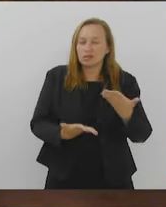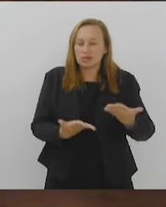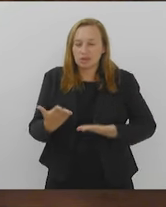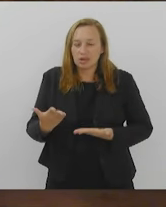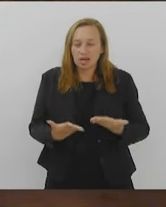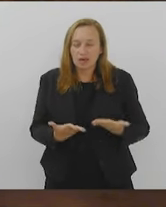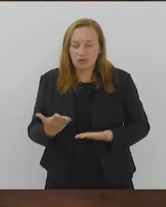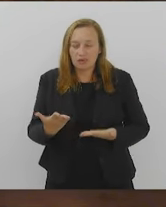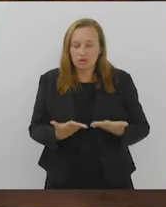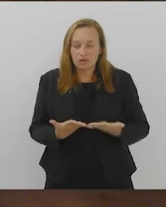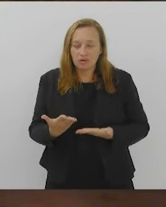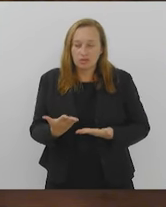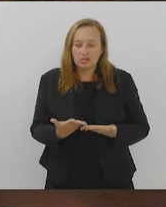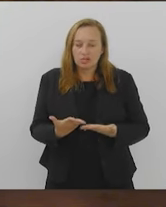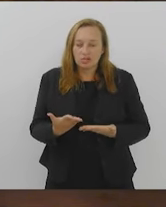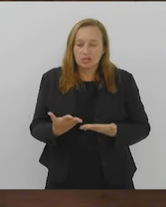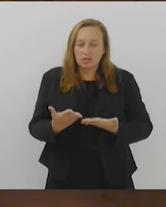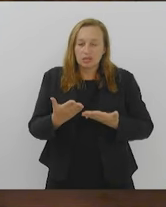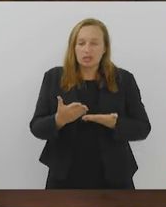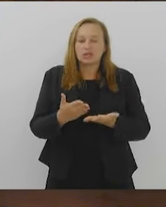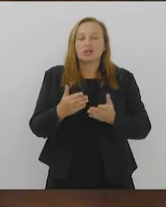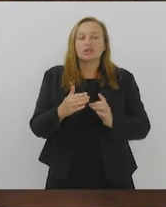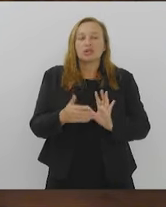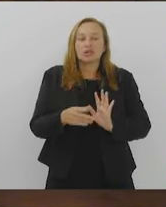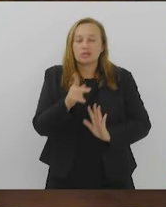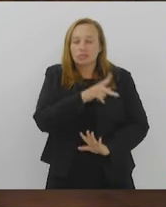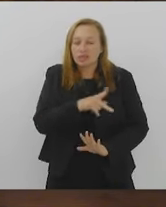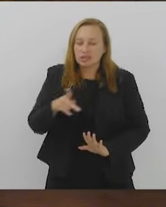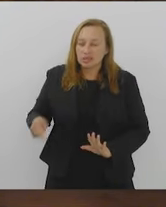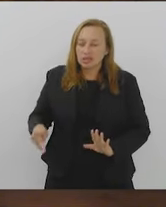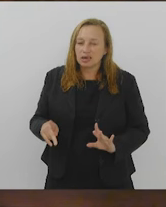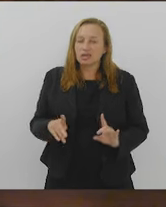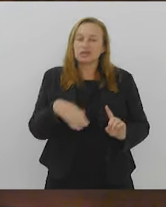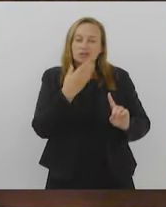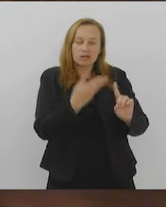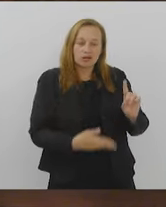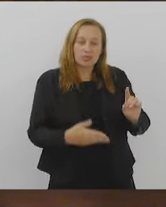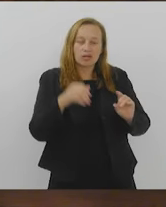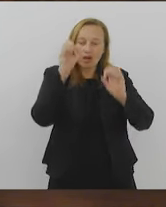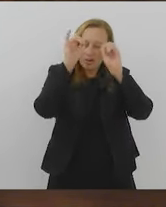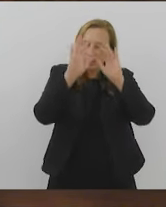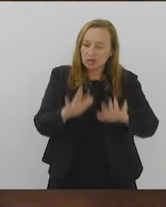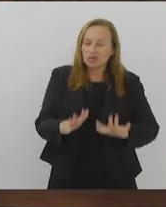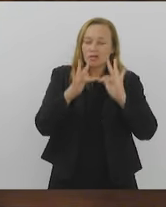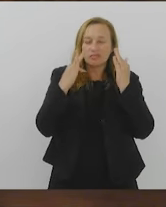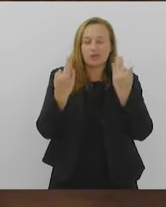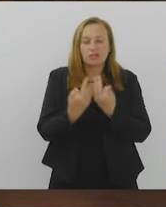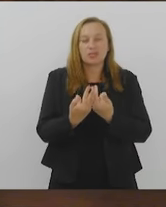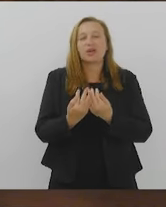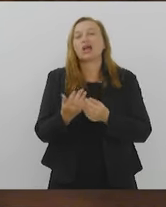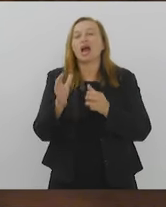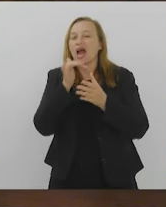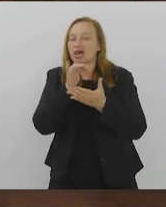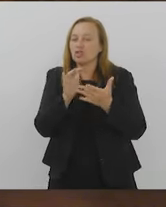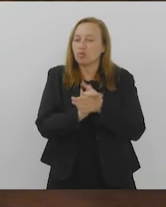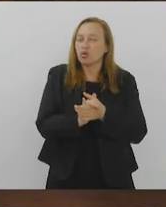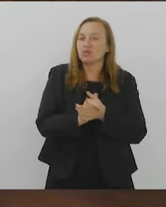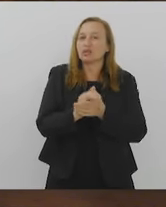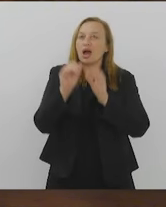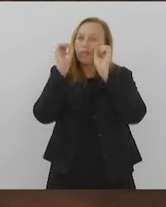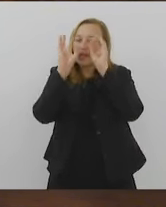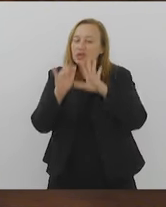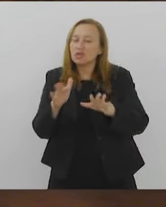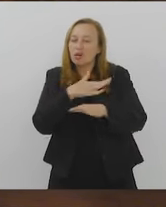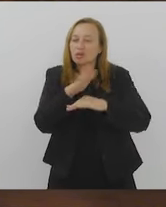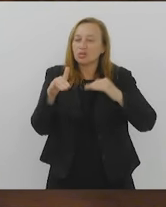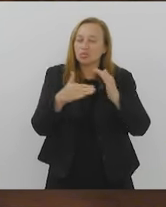esta cerimônia. Senhor, abençoa sua família, sua esposa, abençoa todos os componentes da